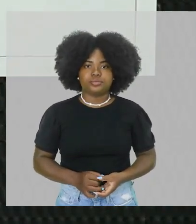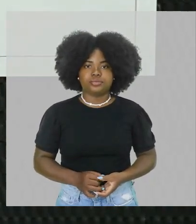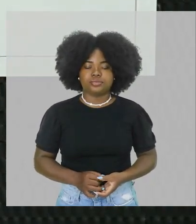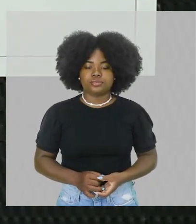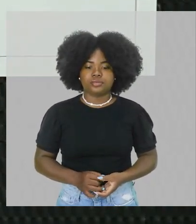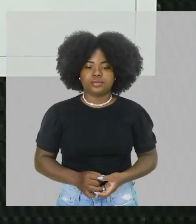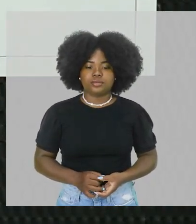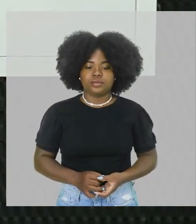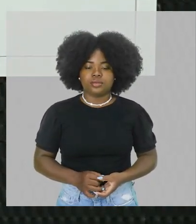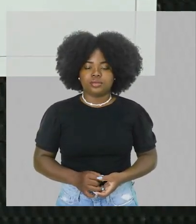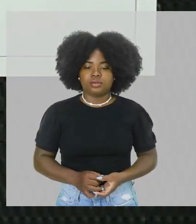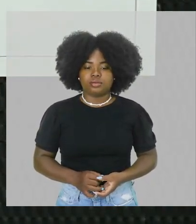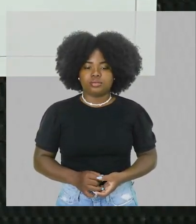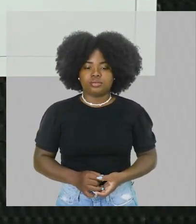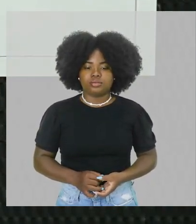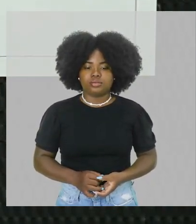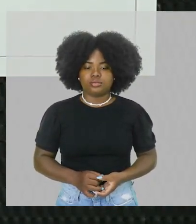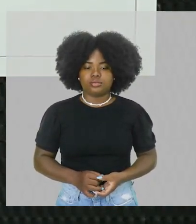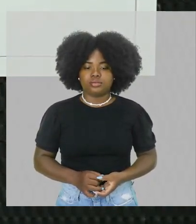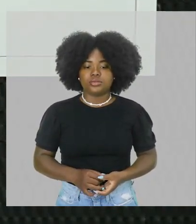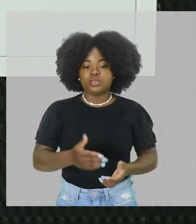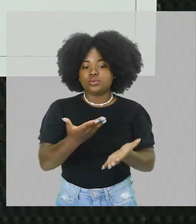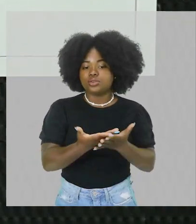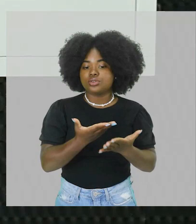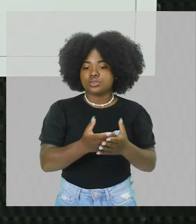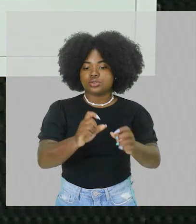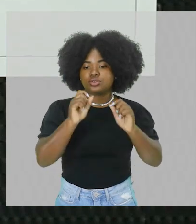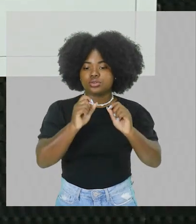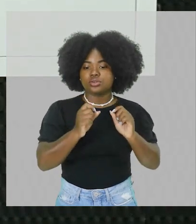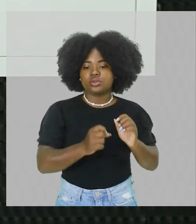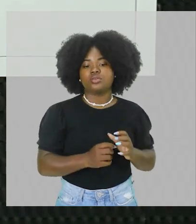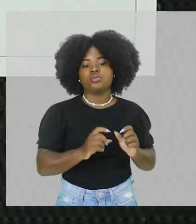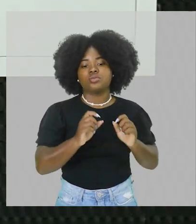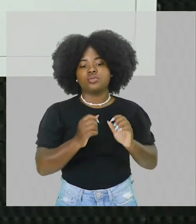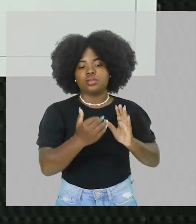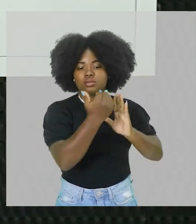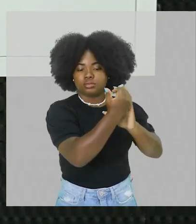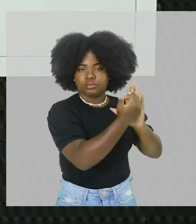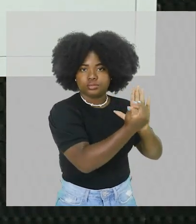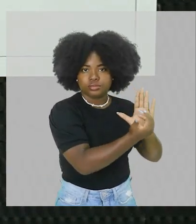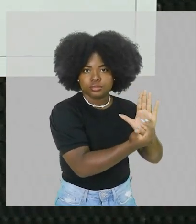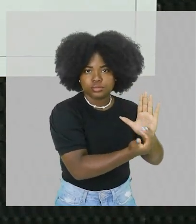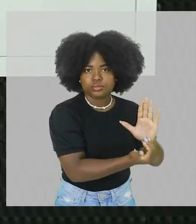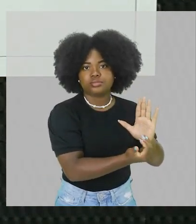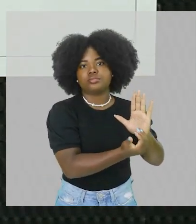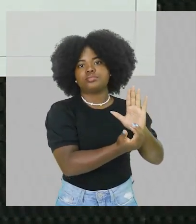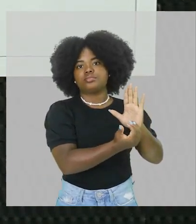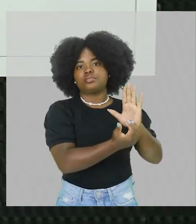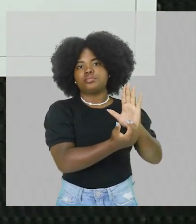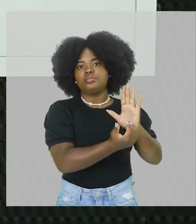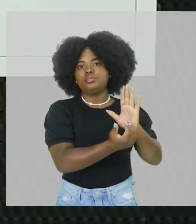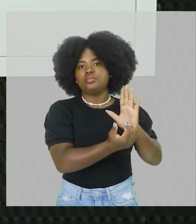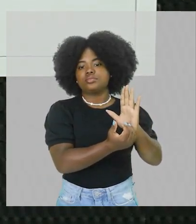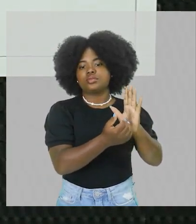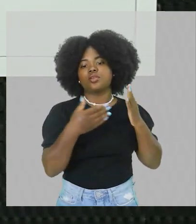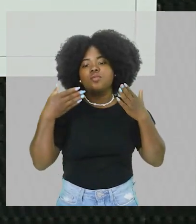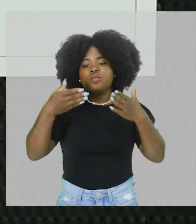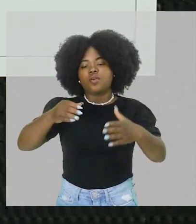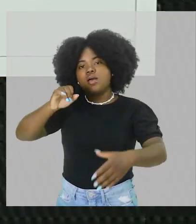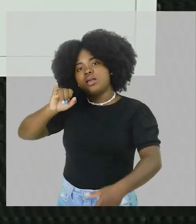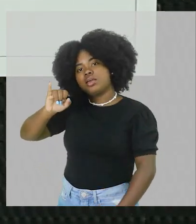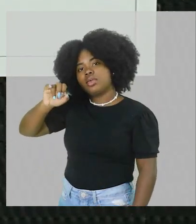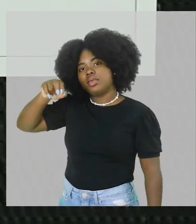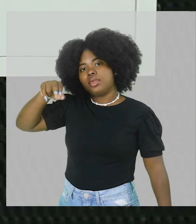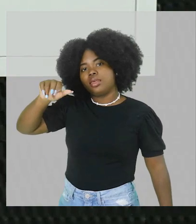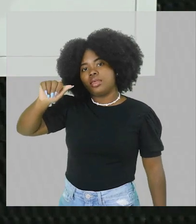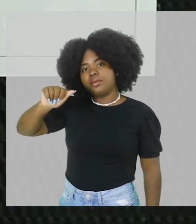no magnetismo nós estudamos as propriedades do ímã, certo? Então esse